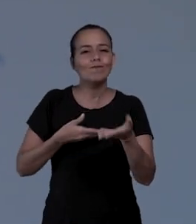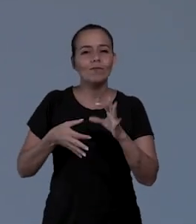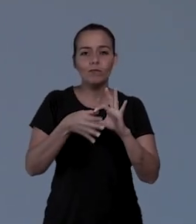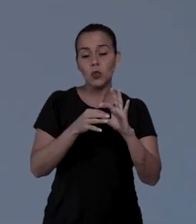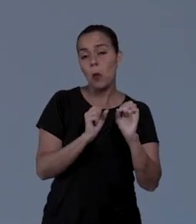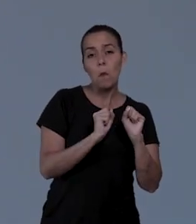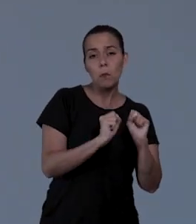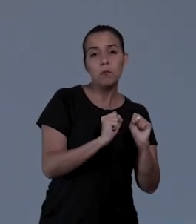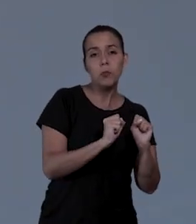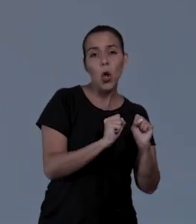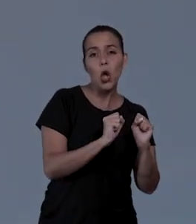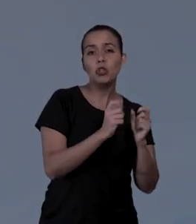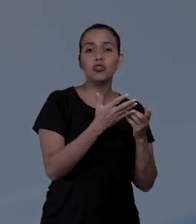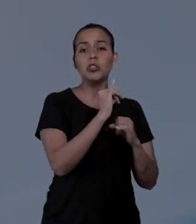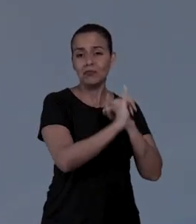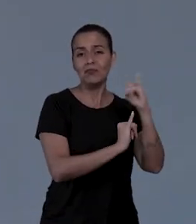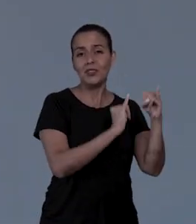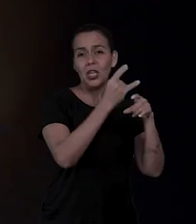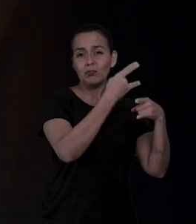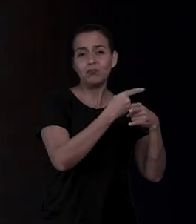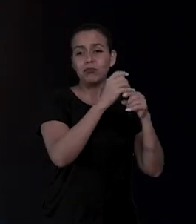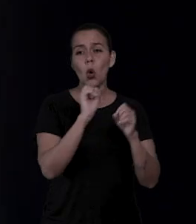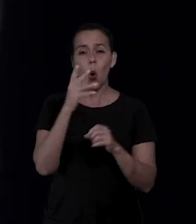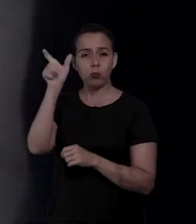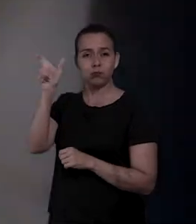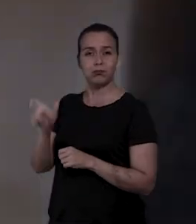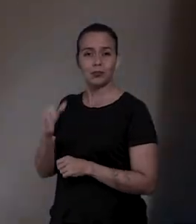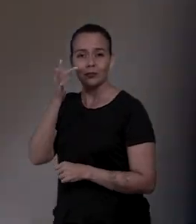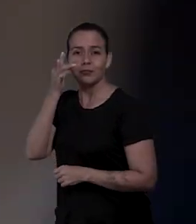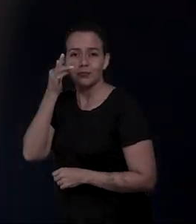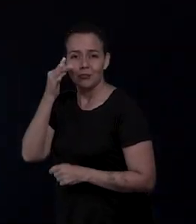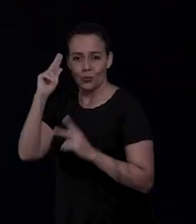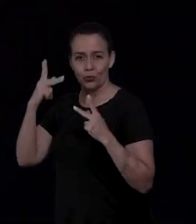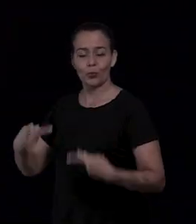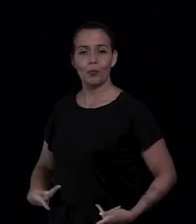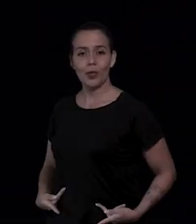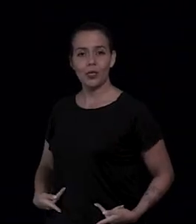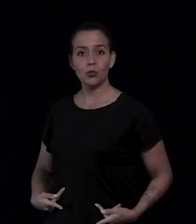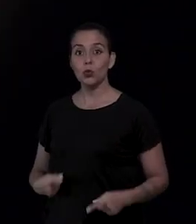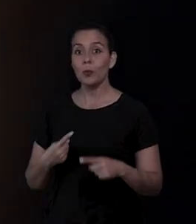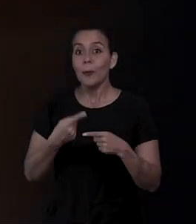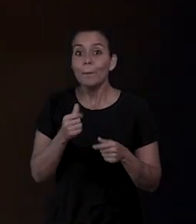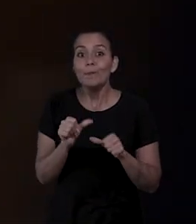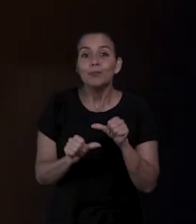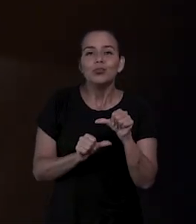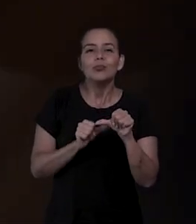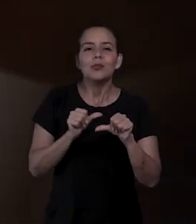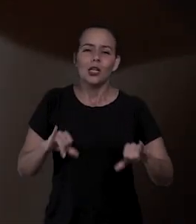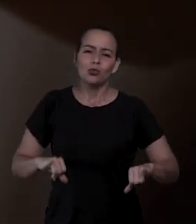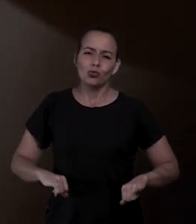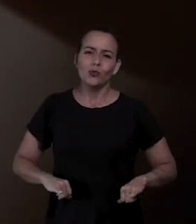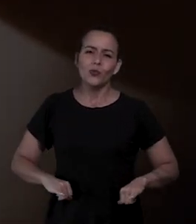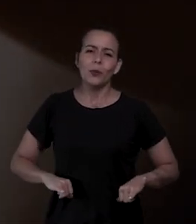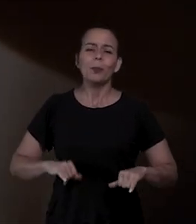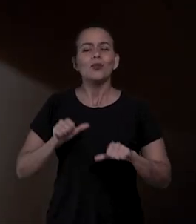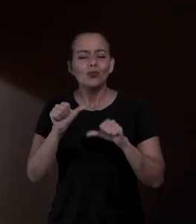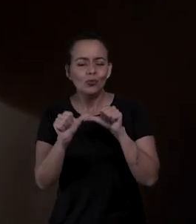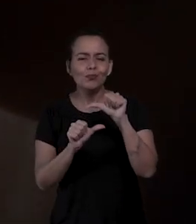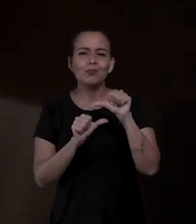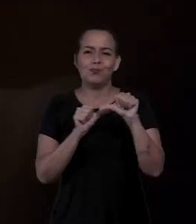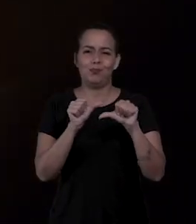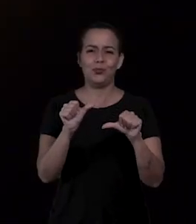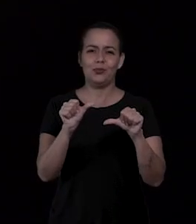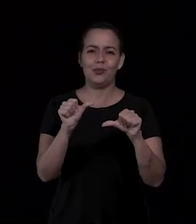digitais e humanos. E que sejam capazes de acolher, proteger e transformar o sofrimento em possibilidade de atravessamento e